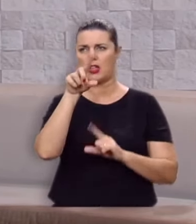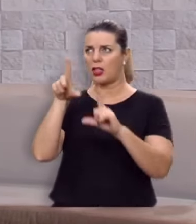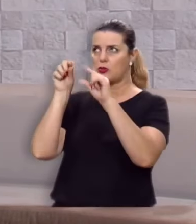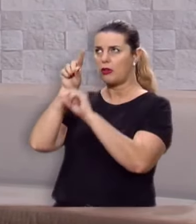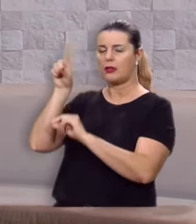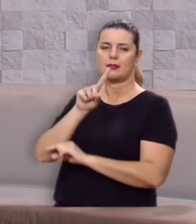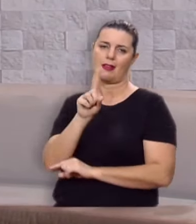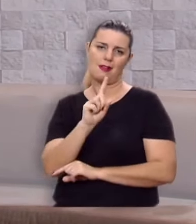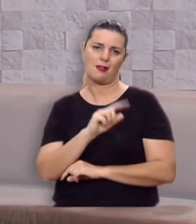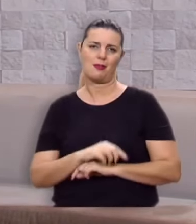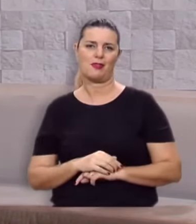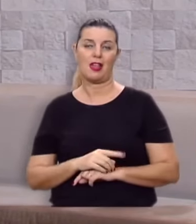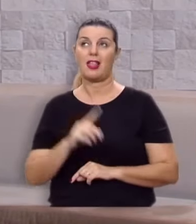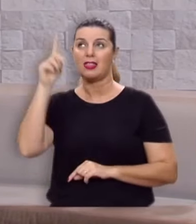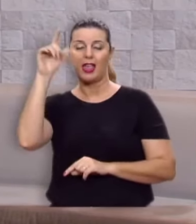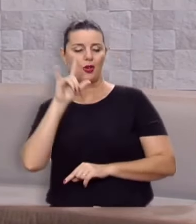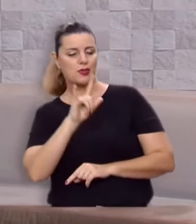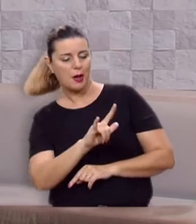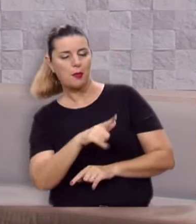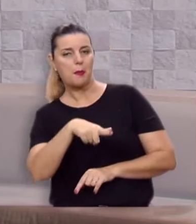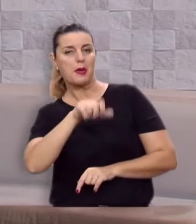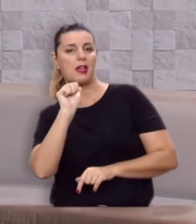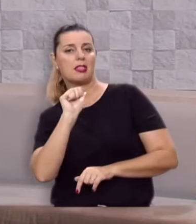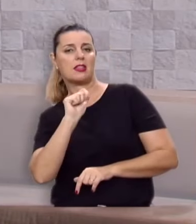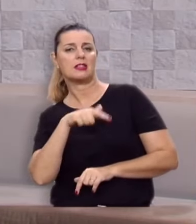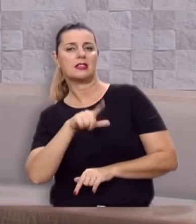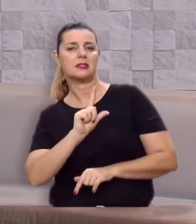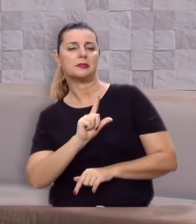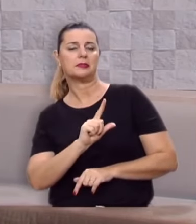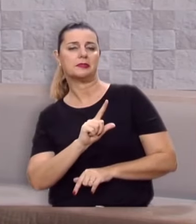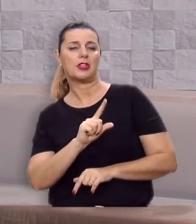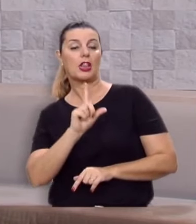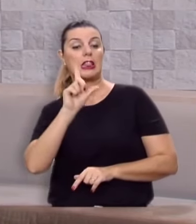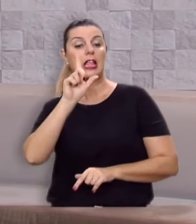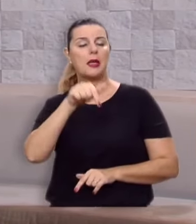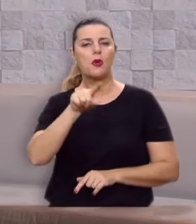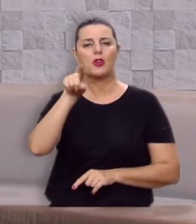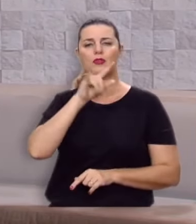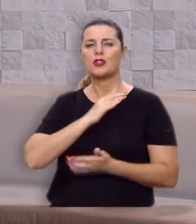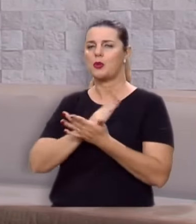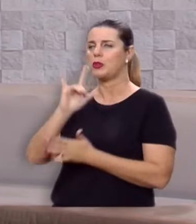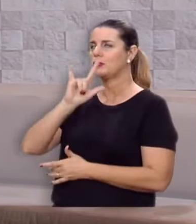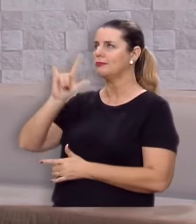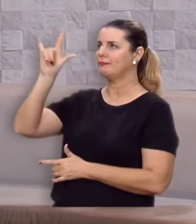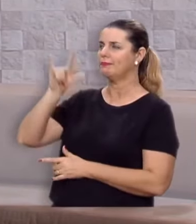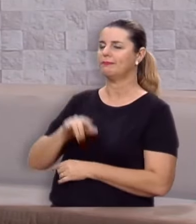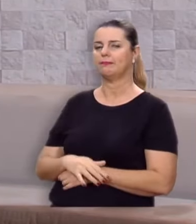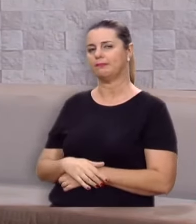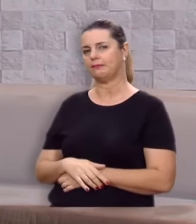a Ele. Foi Deus quem amou você primeiro, só depois você passou a amá-lo.